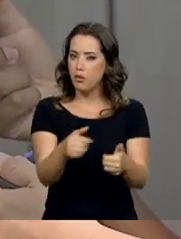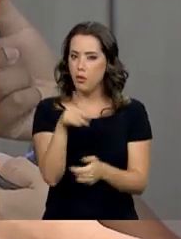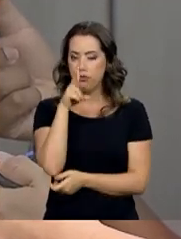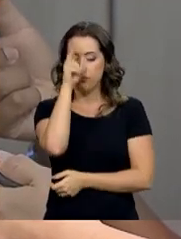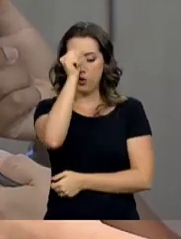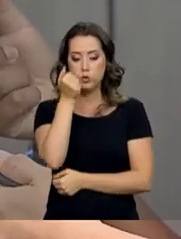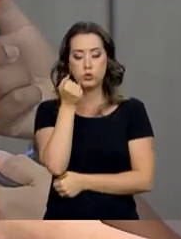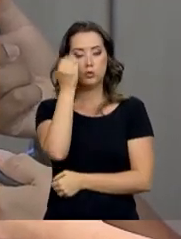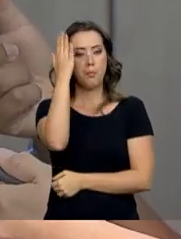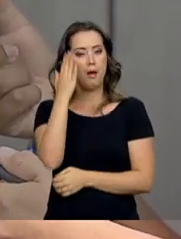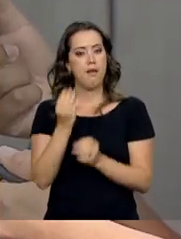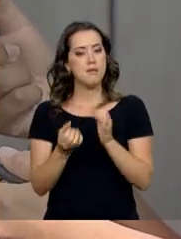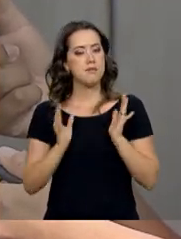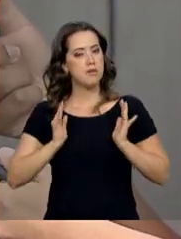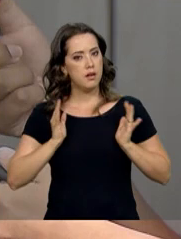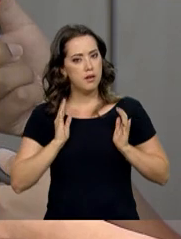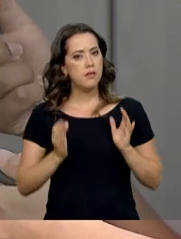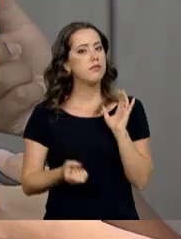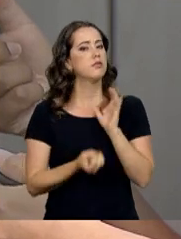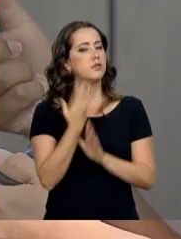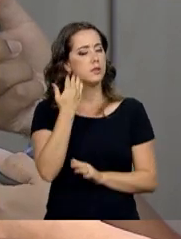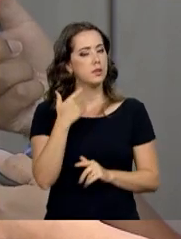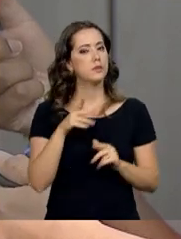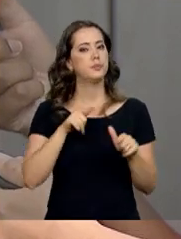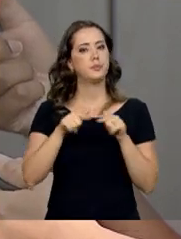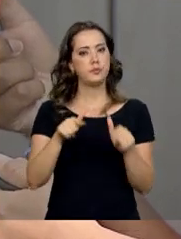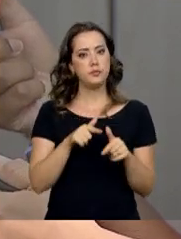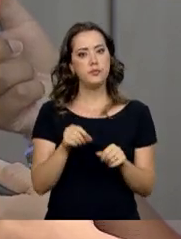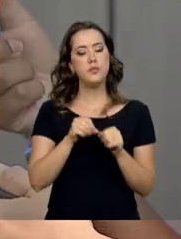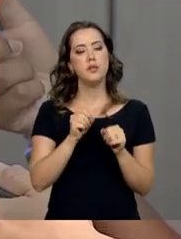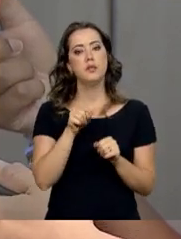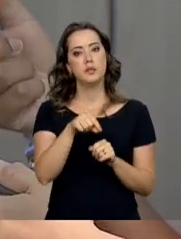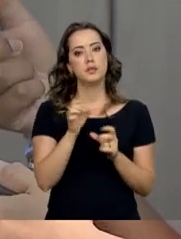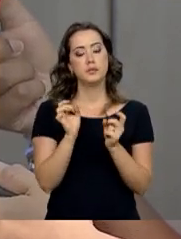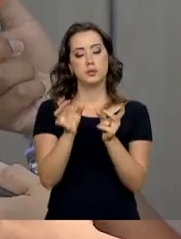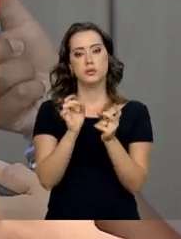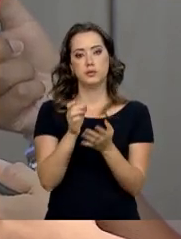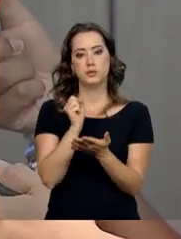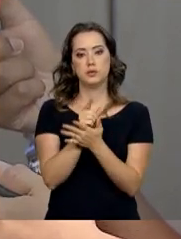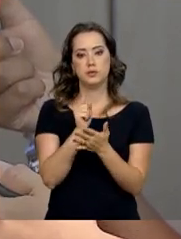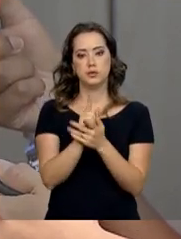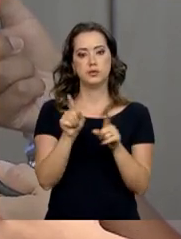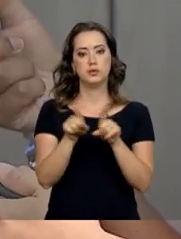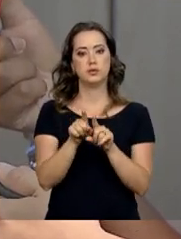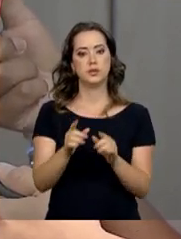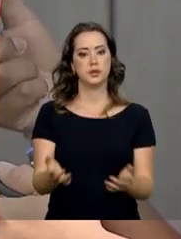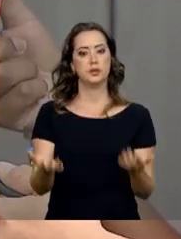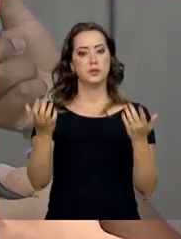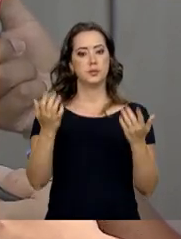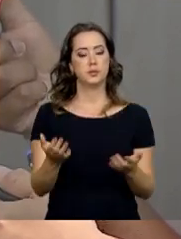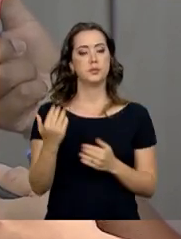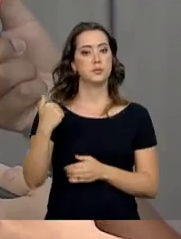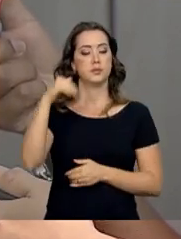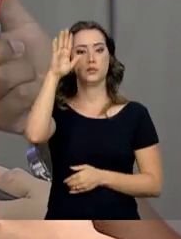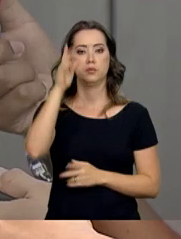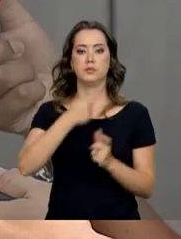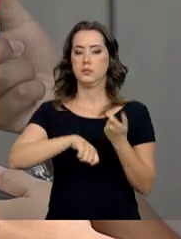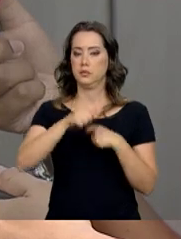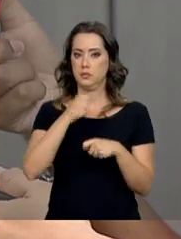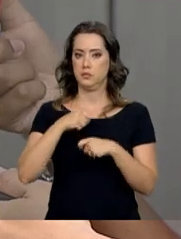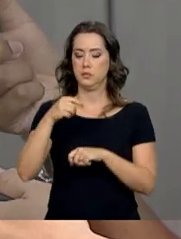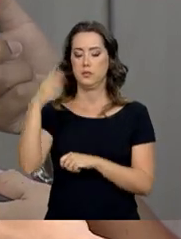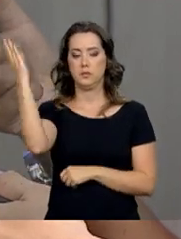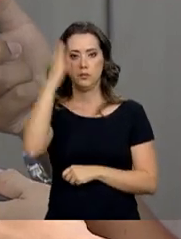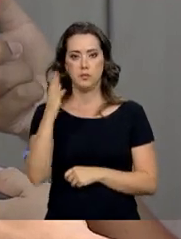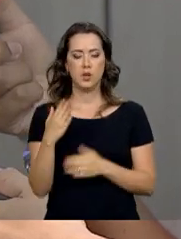riquezas que cria mais empregos e que faz com que o comércio exterior é tenha um peso ainda maior pra economia brasileira então